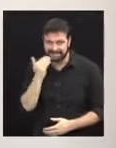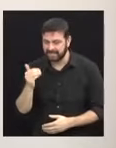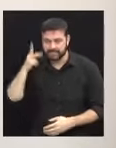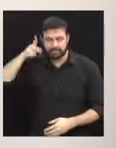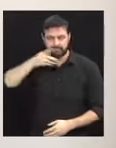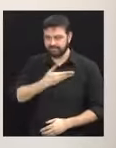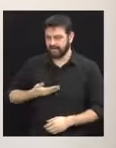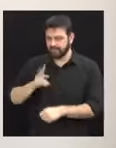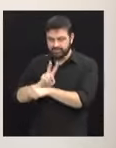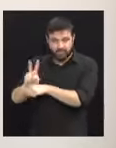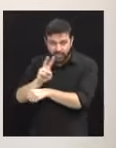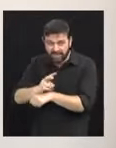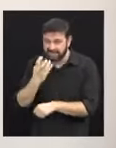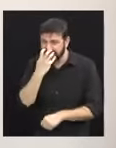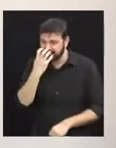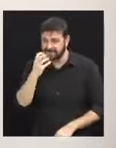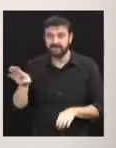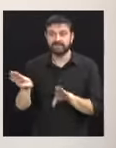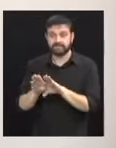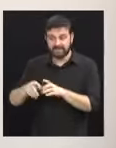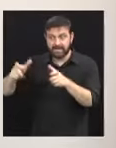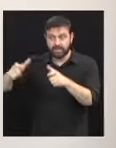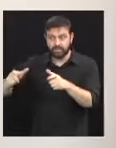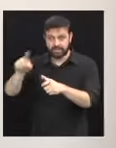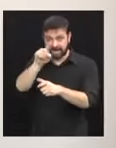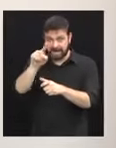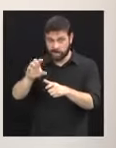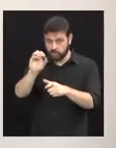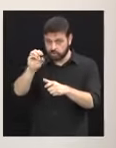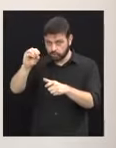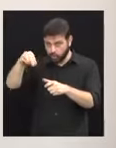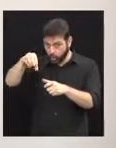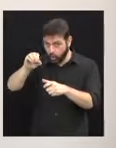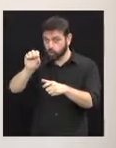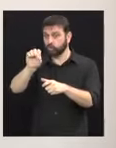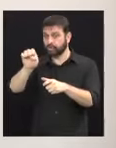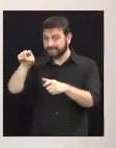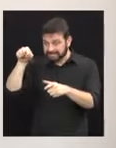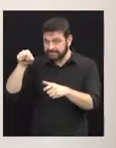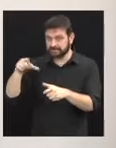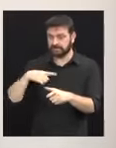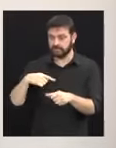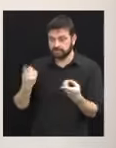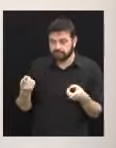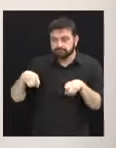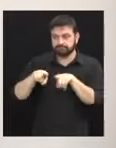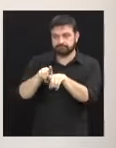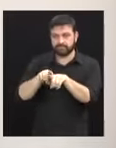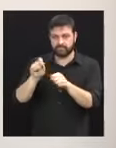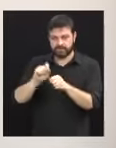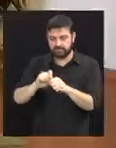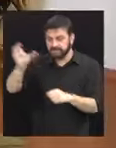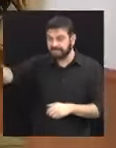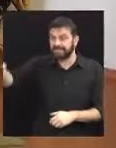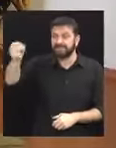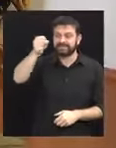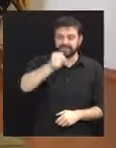política pública, lá ainda tem o centro de zoonoses. E agora nós estamos desenvolvendo junto com eles um projeto também para retirar animal de